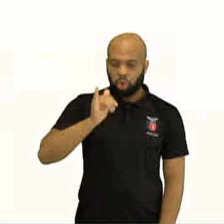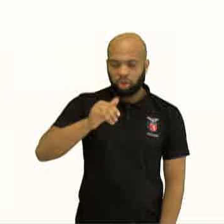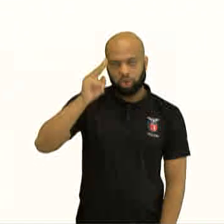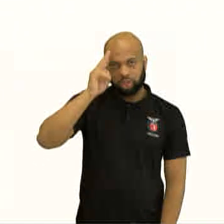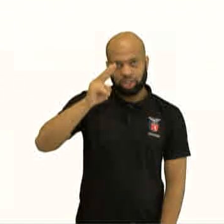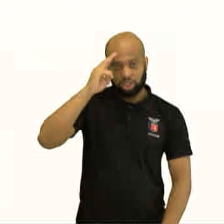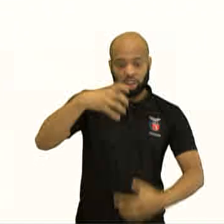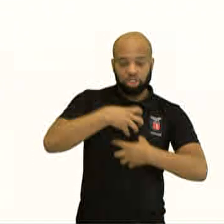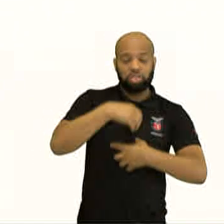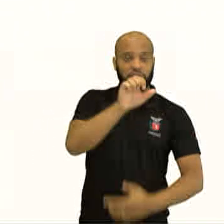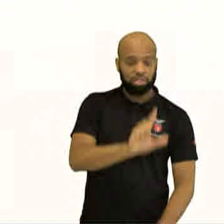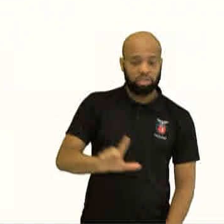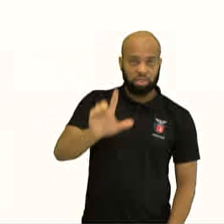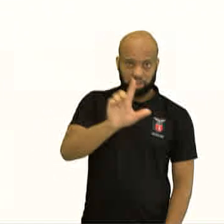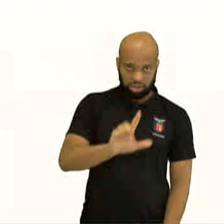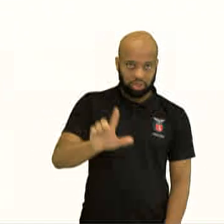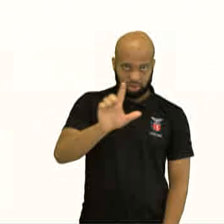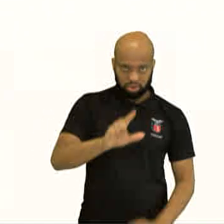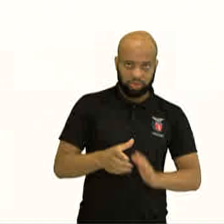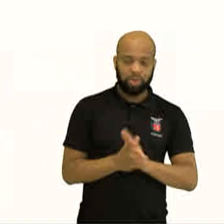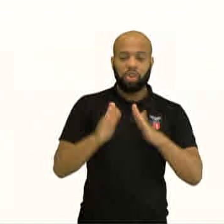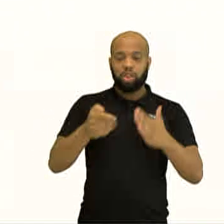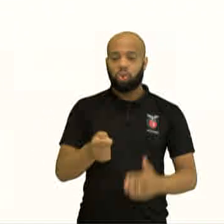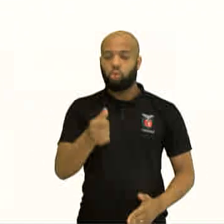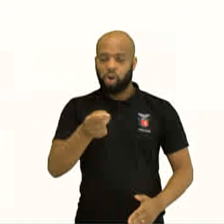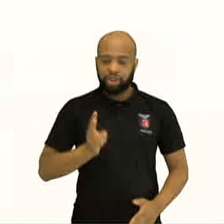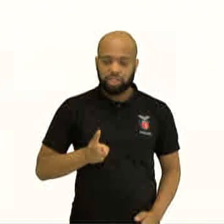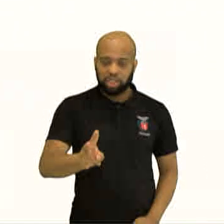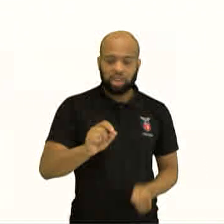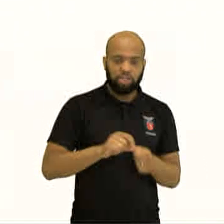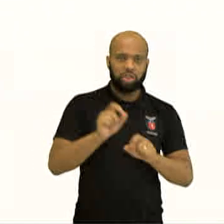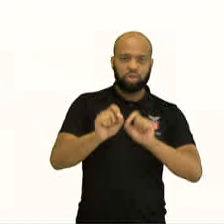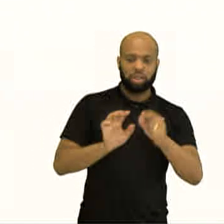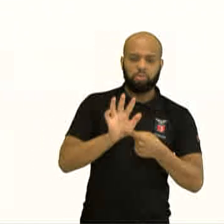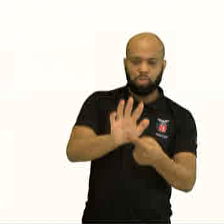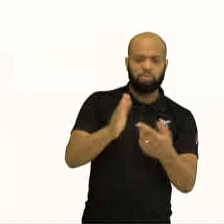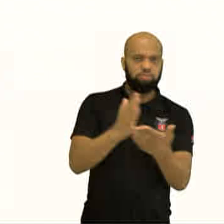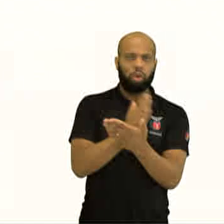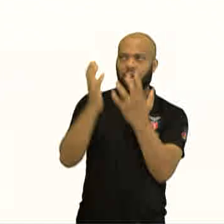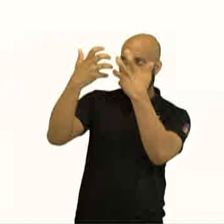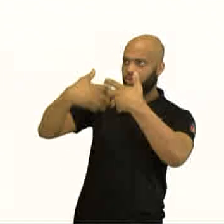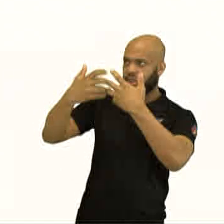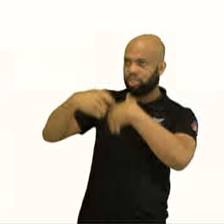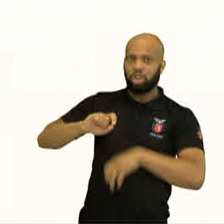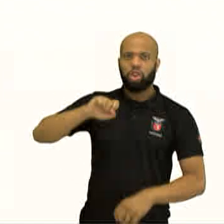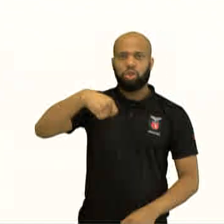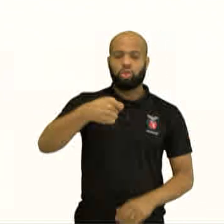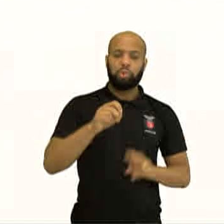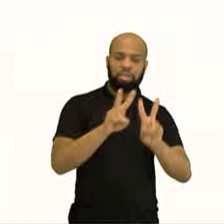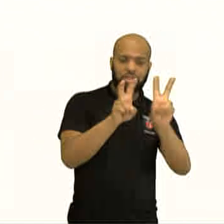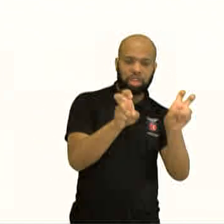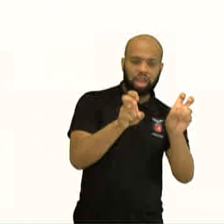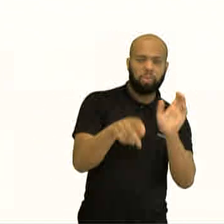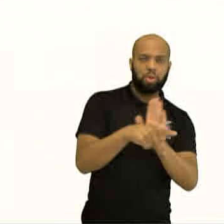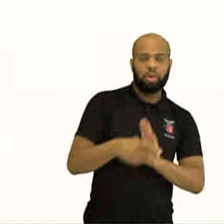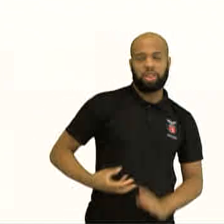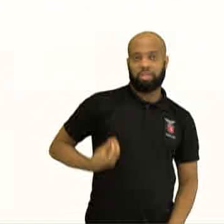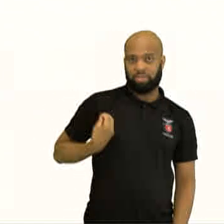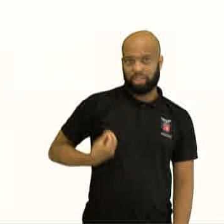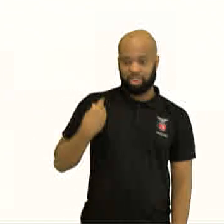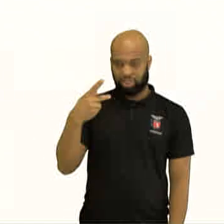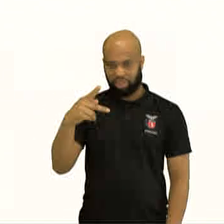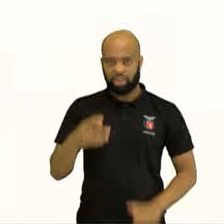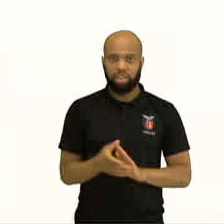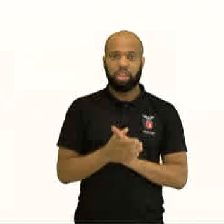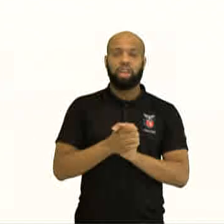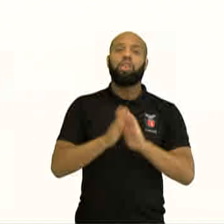forma literária e pessoal. Geralmente isso é feito revelando alguma reflexão do autor sobre um tema da vida cotidiana. Por isso